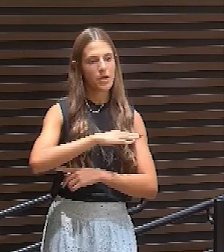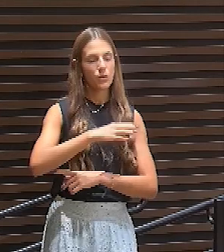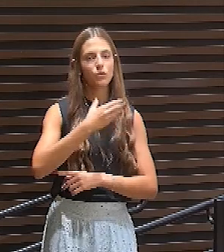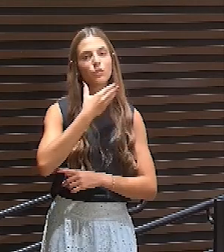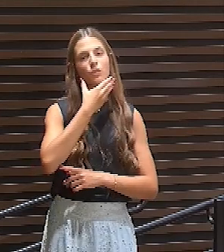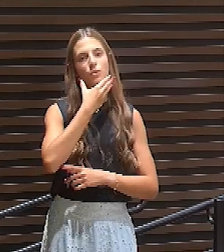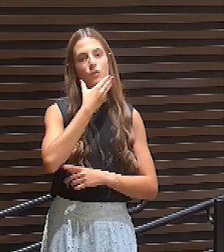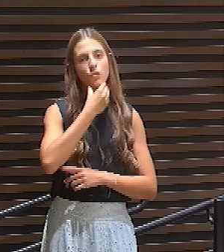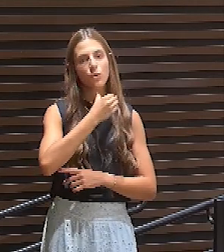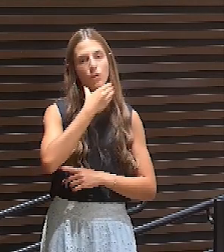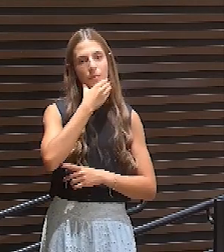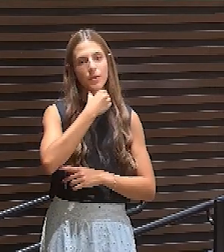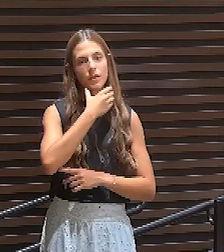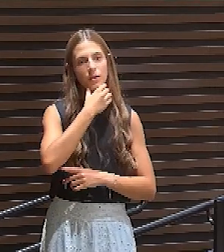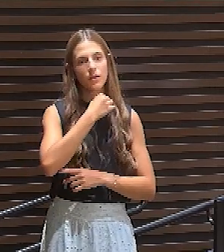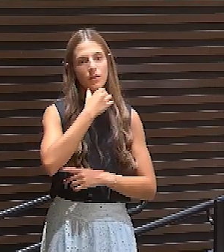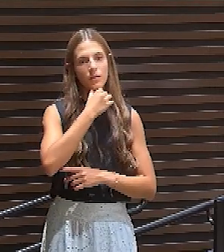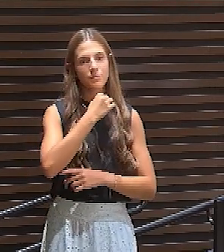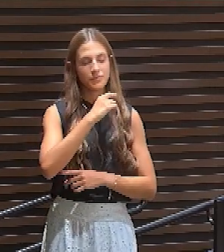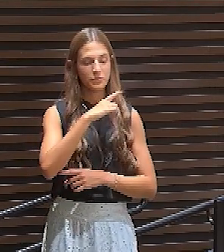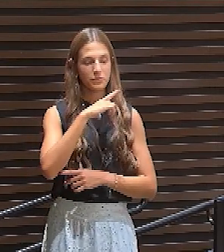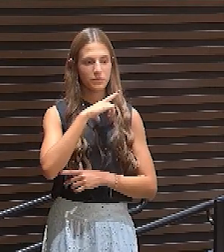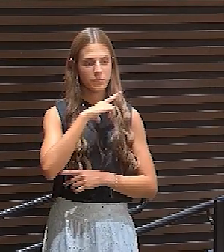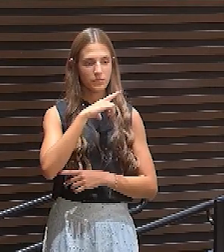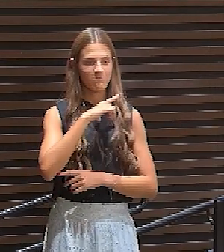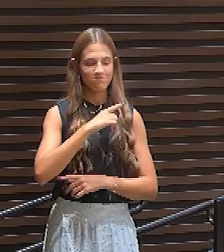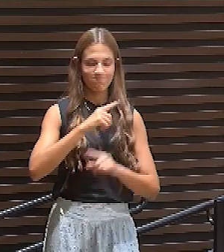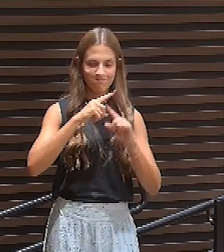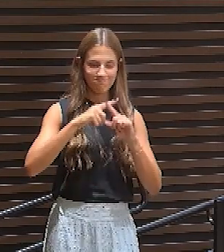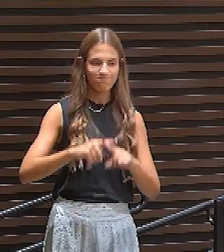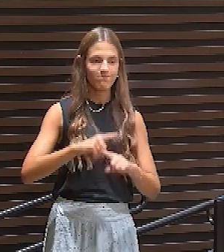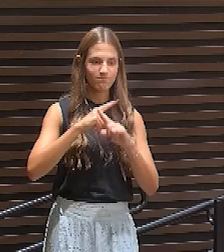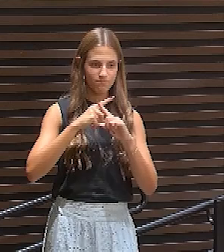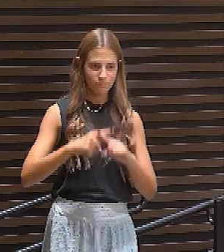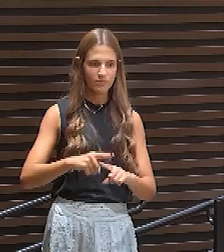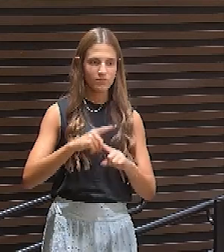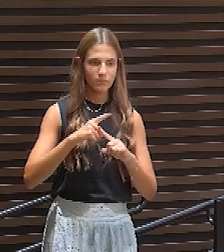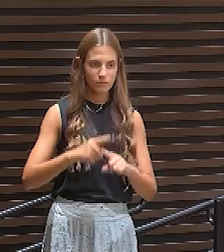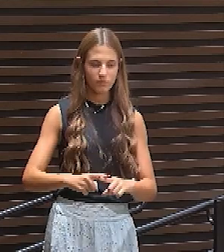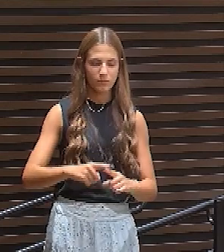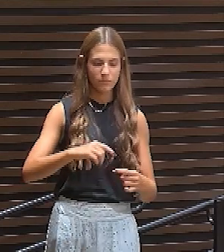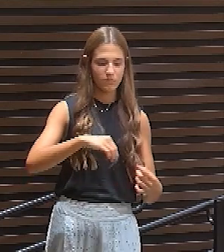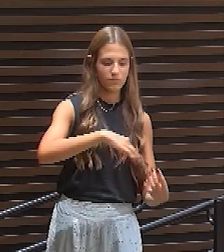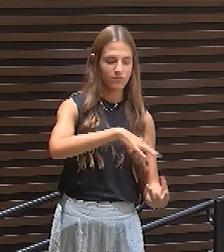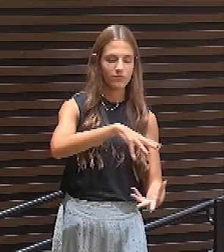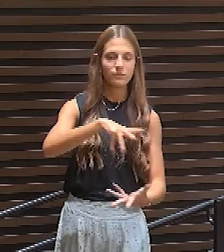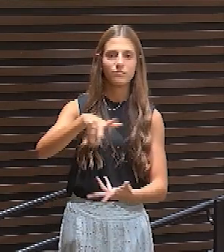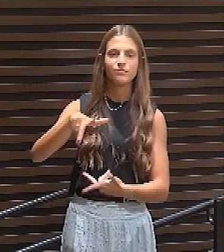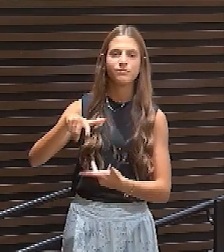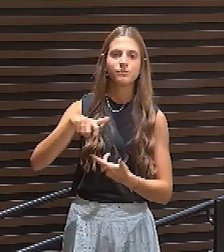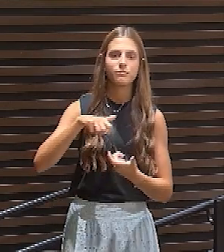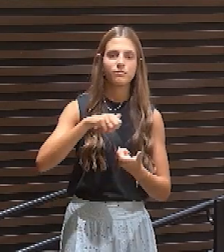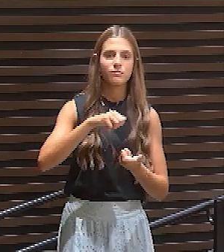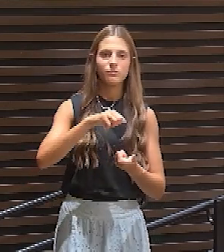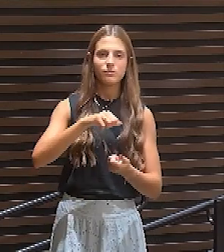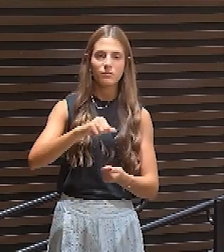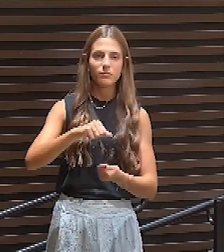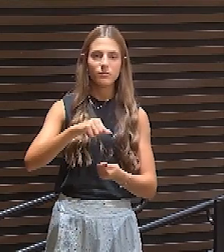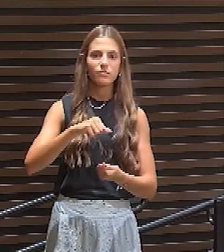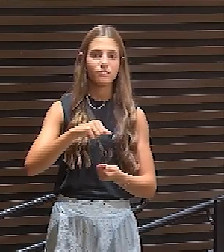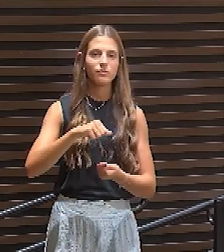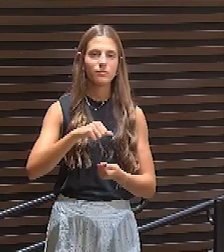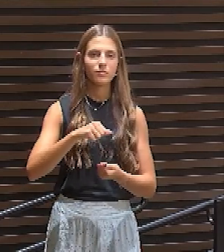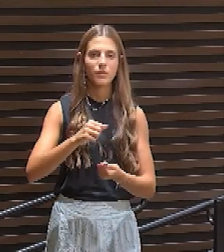maldade do homem se havia multiplicado na terra e que era